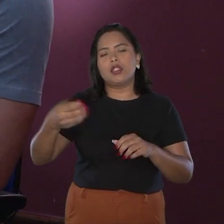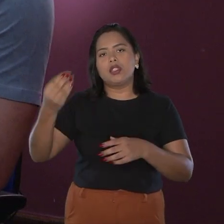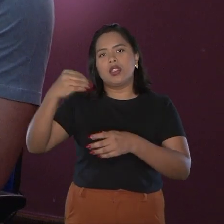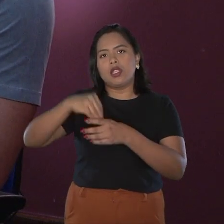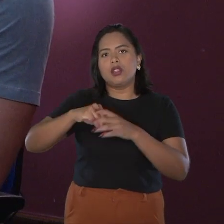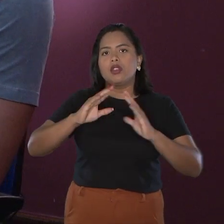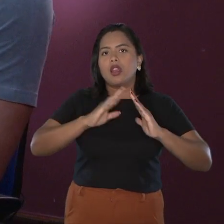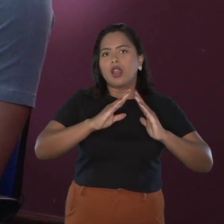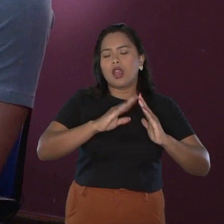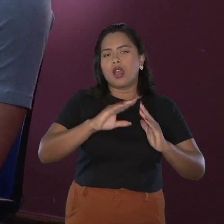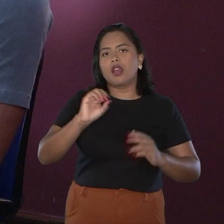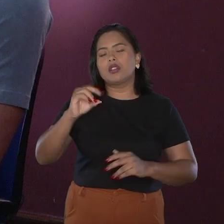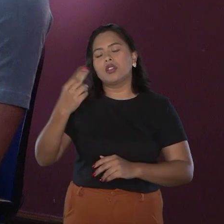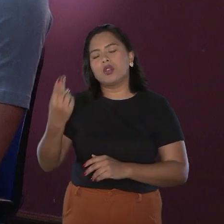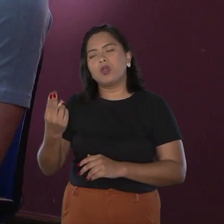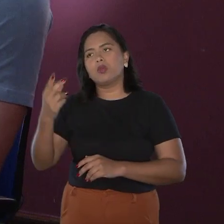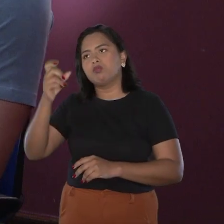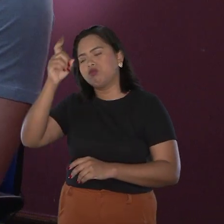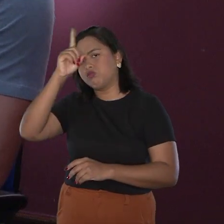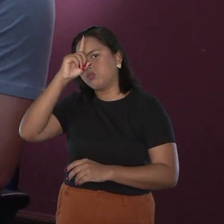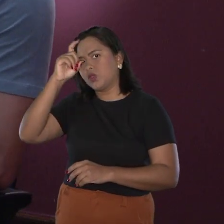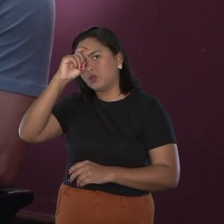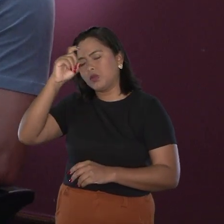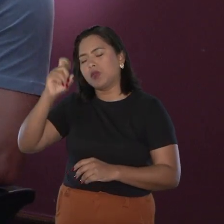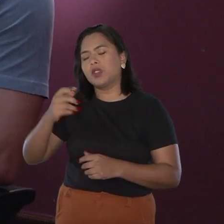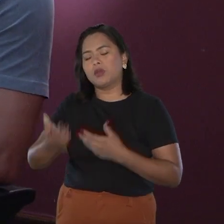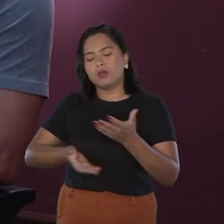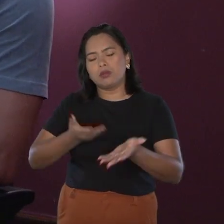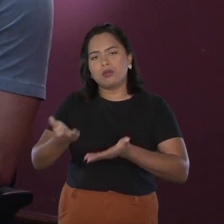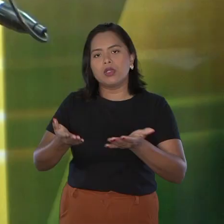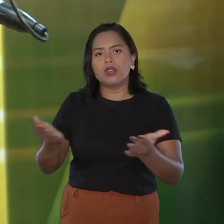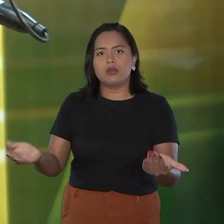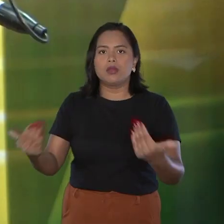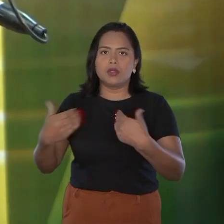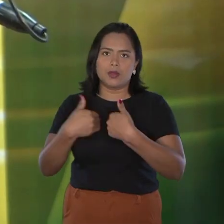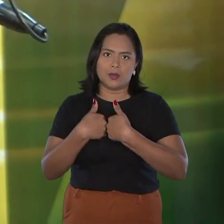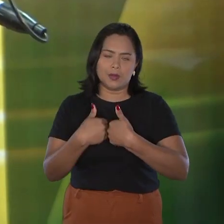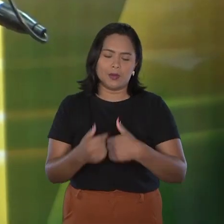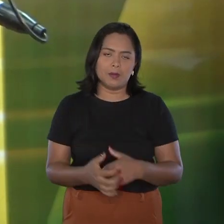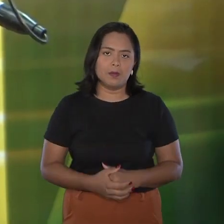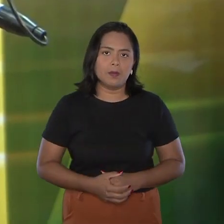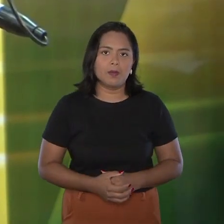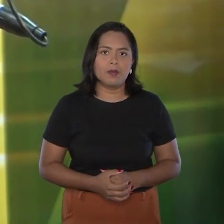para pessoas com autismo Então esse é o momento